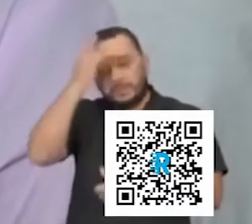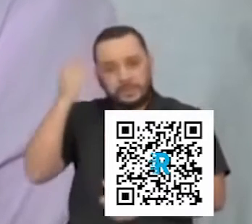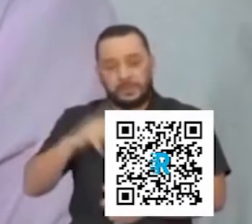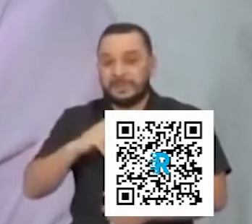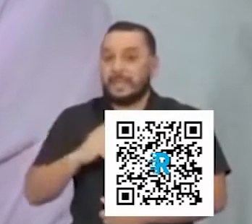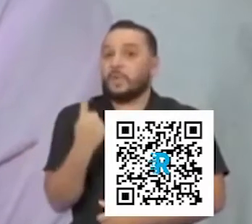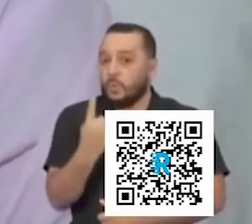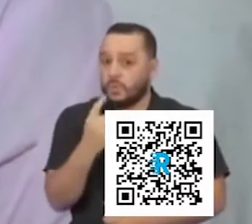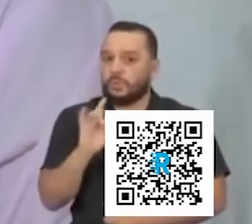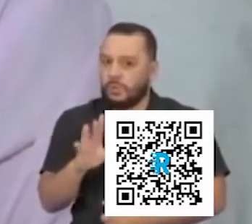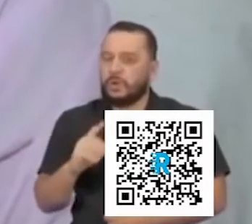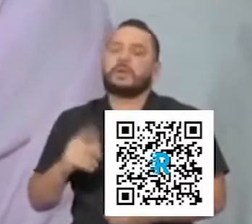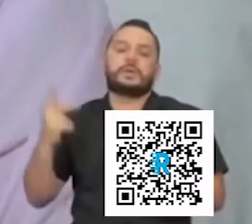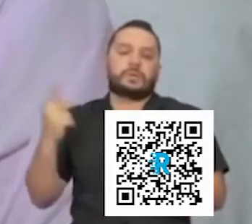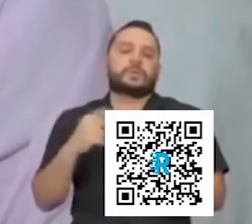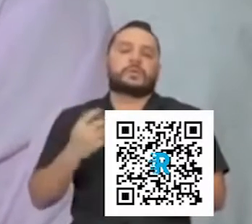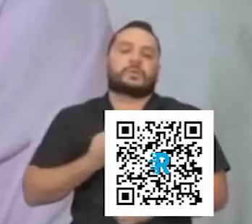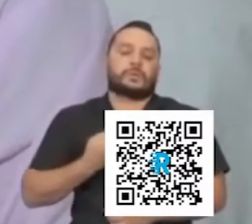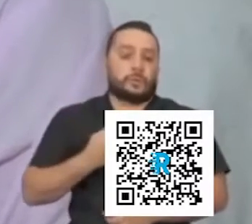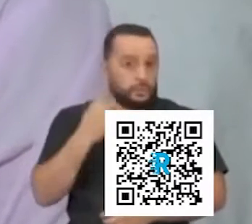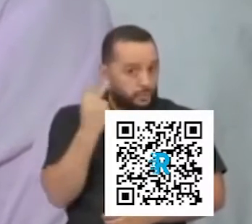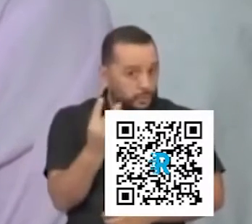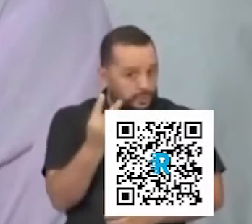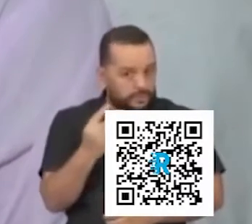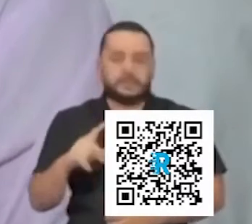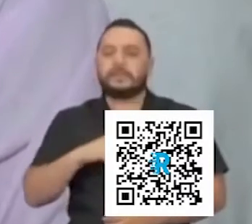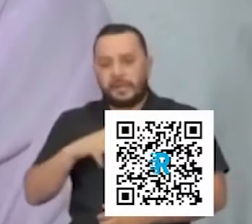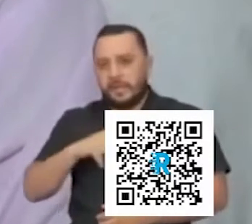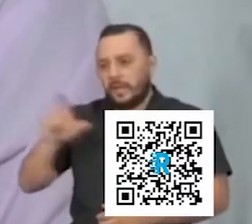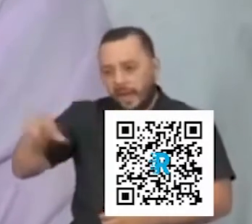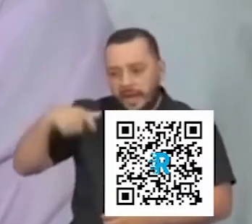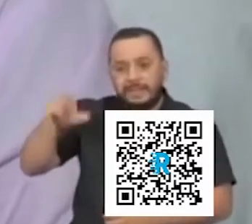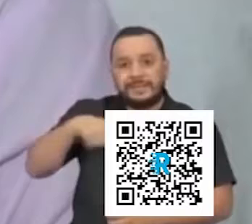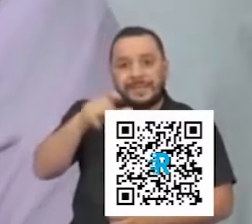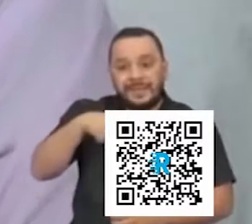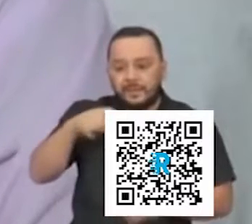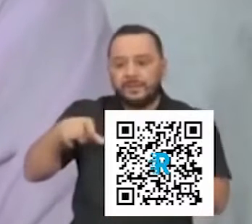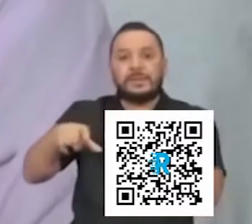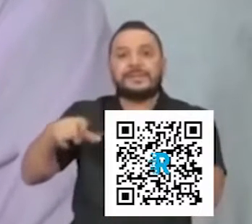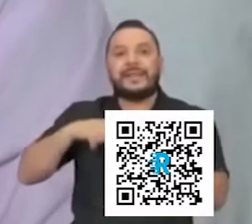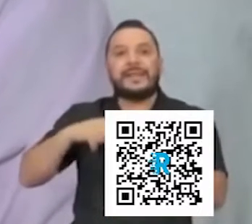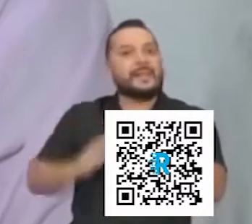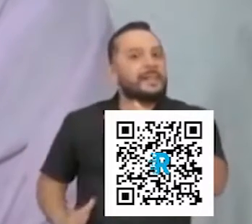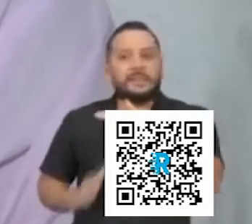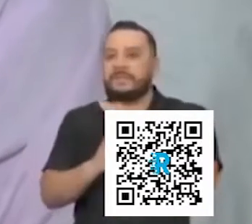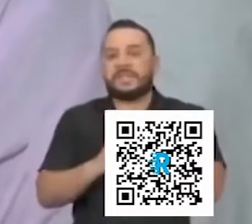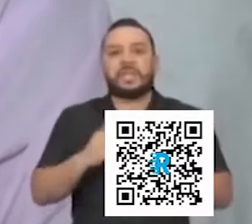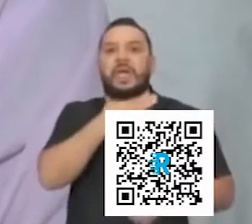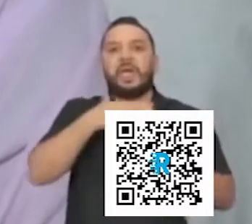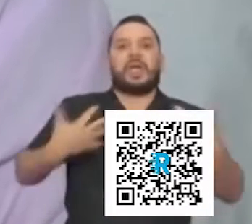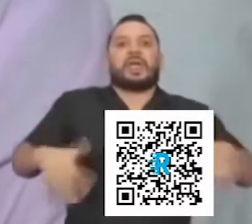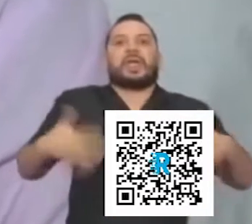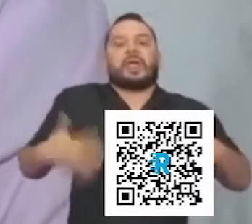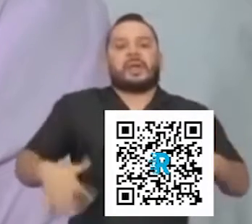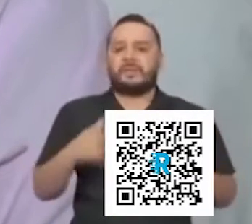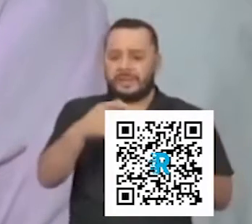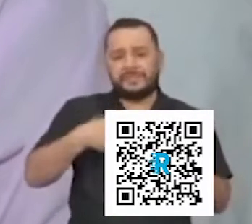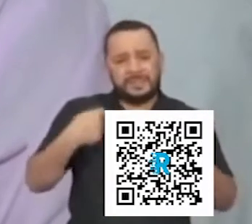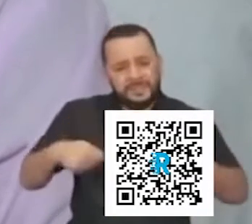renda. Erro número 2, você ter um cartão de crédito ou mais com altos limites. Então você tem que ter um